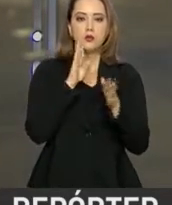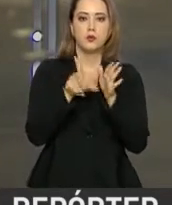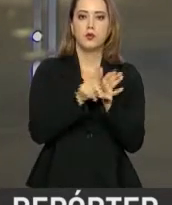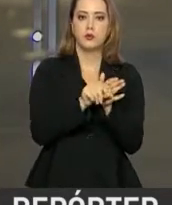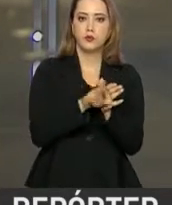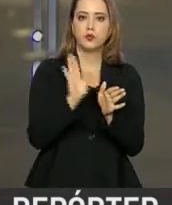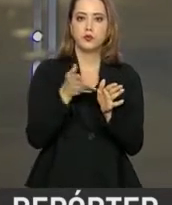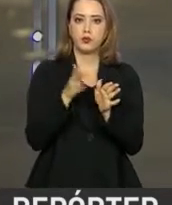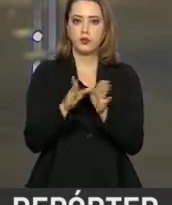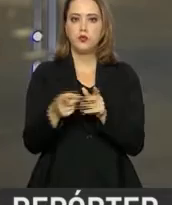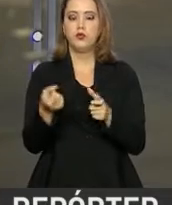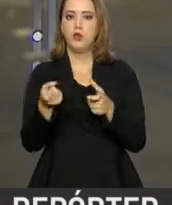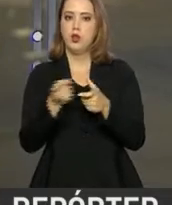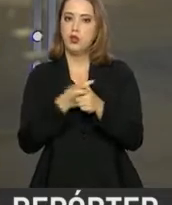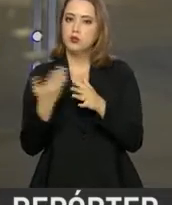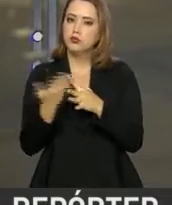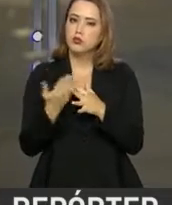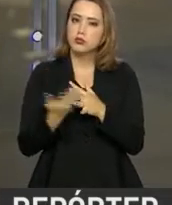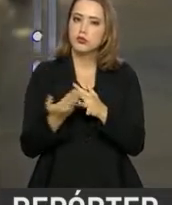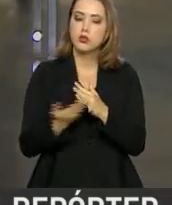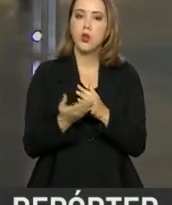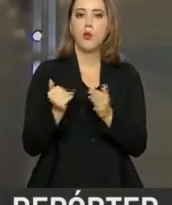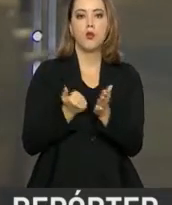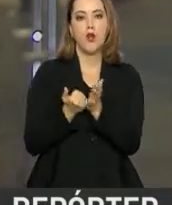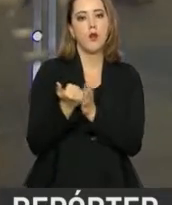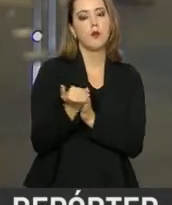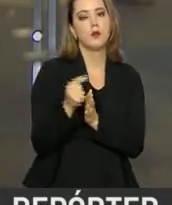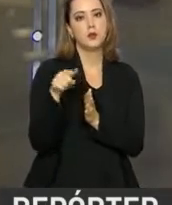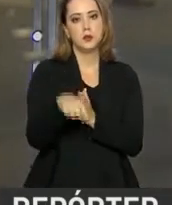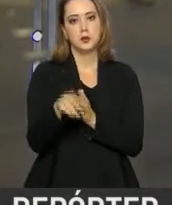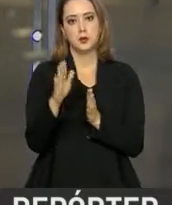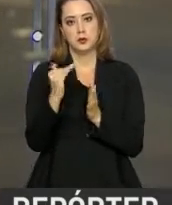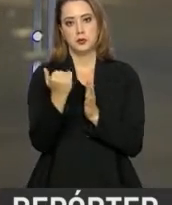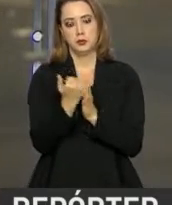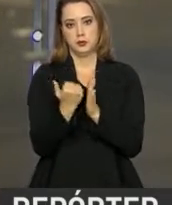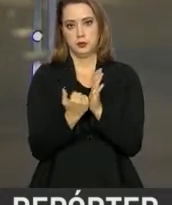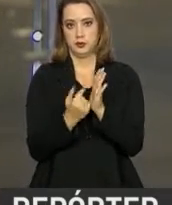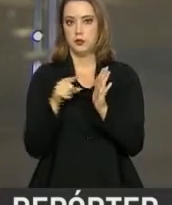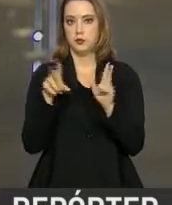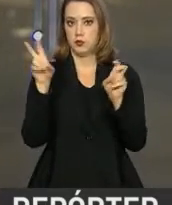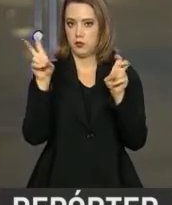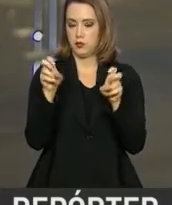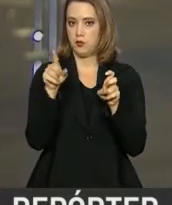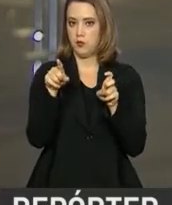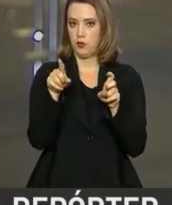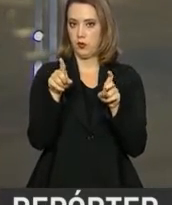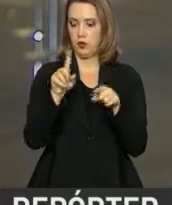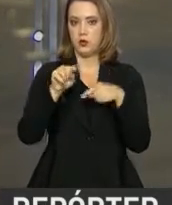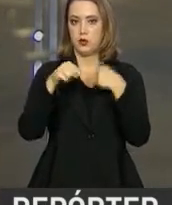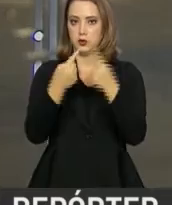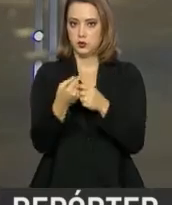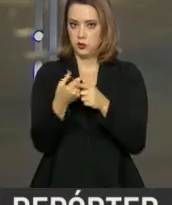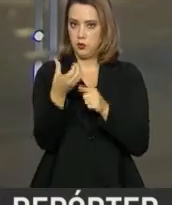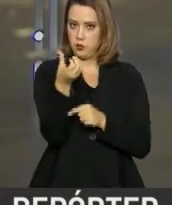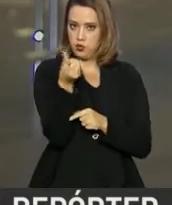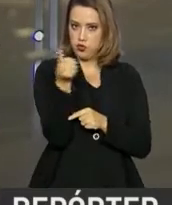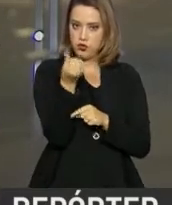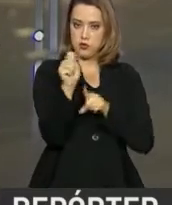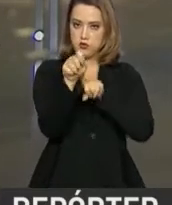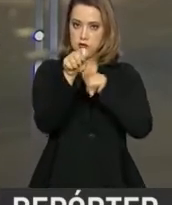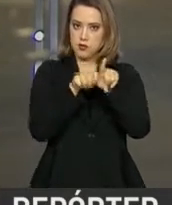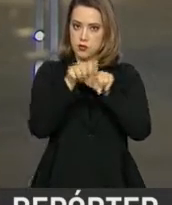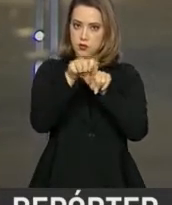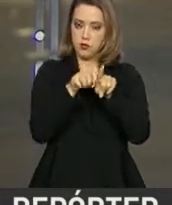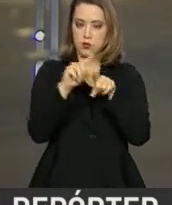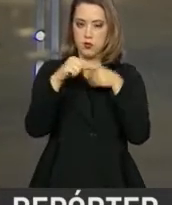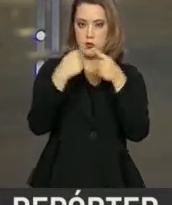da dívida dos estados com a união vai seguir o seguinte tema nos próximos seis meses a partir do mês